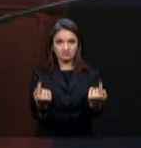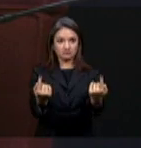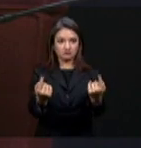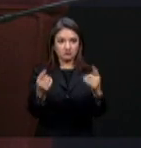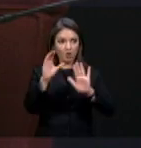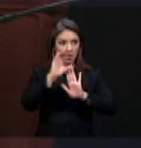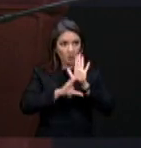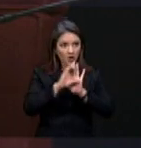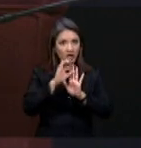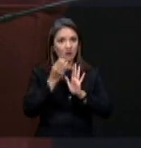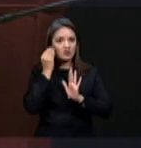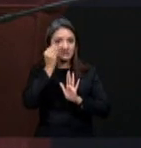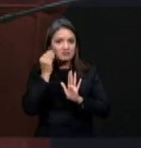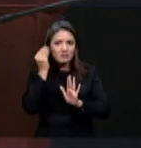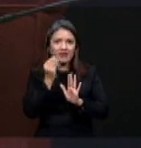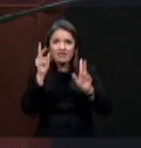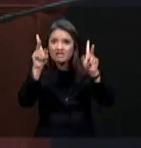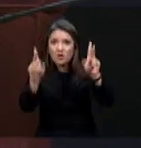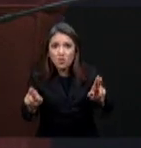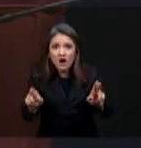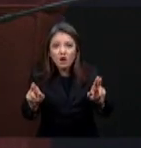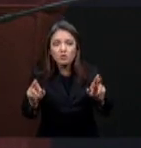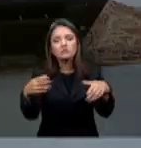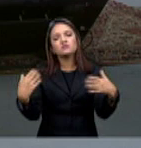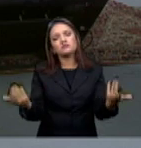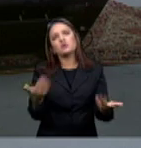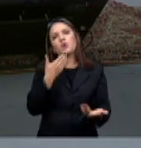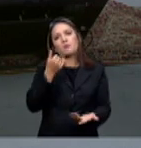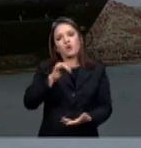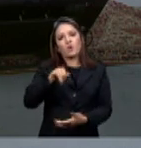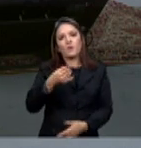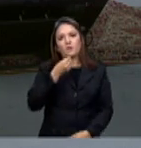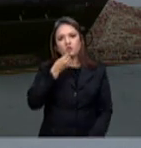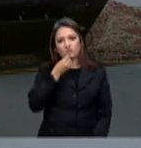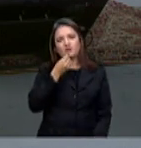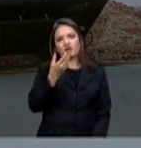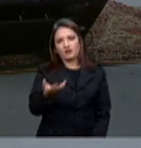correcto dá essa oportunidade